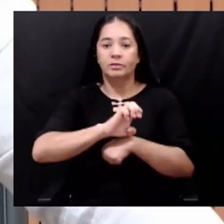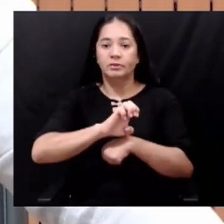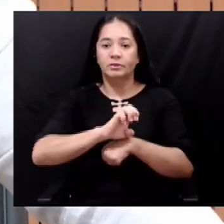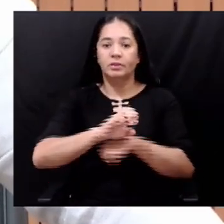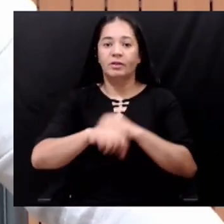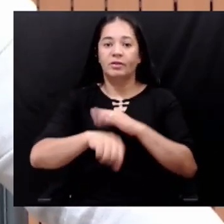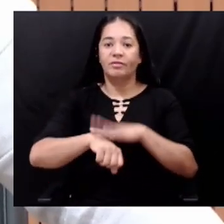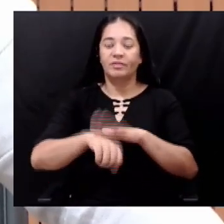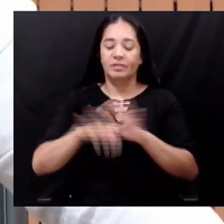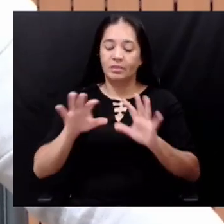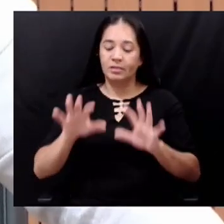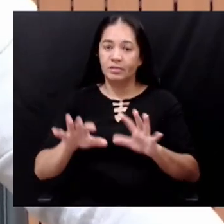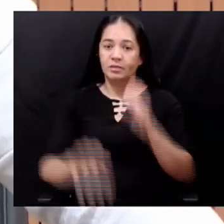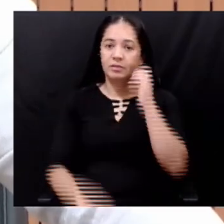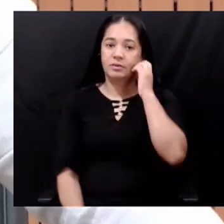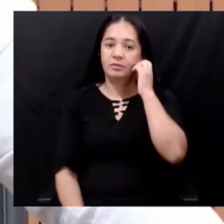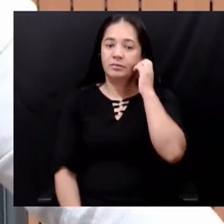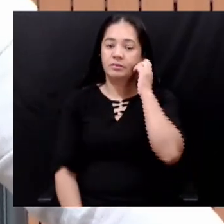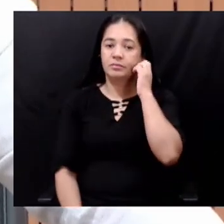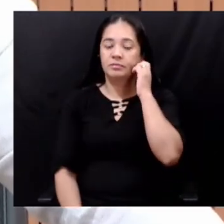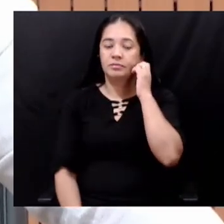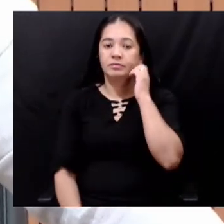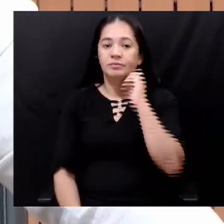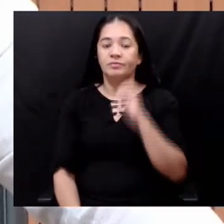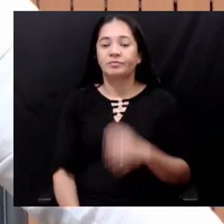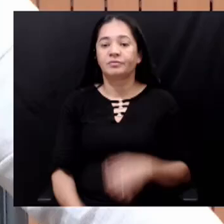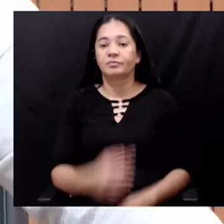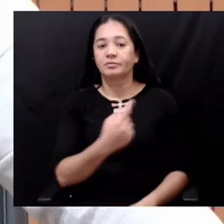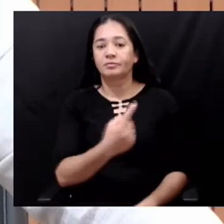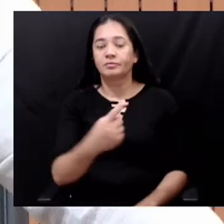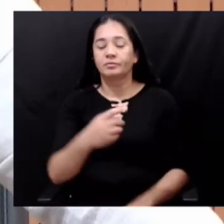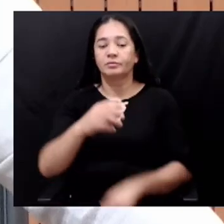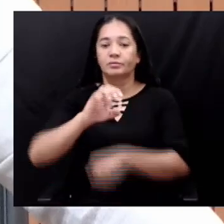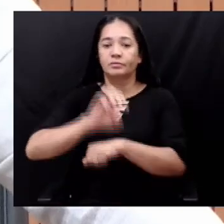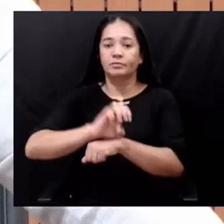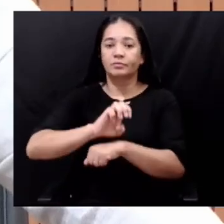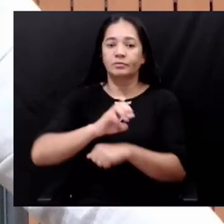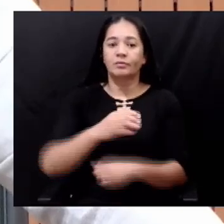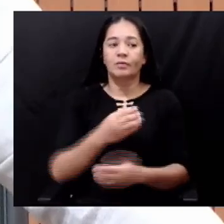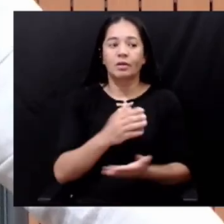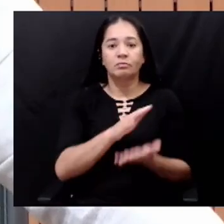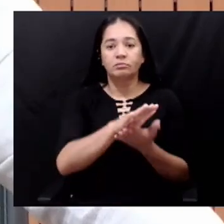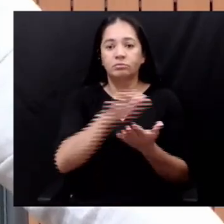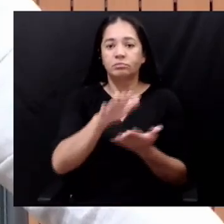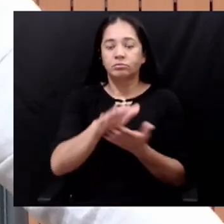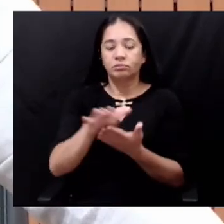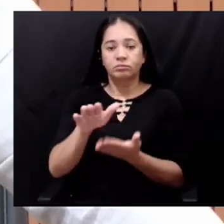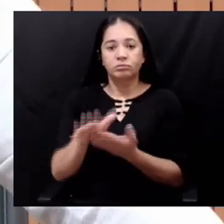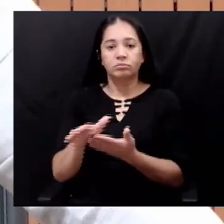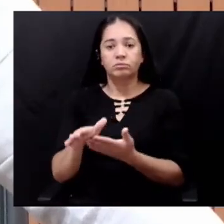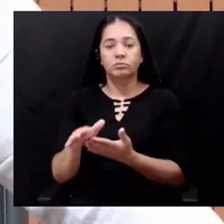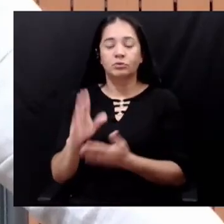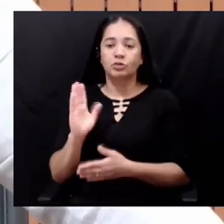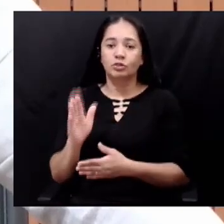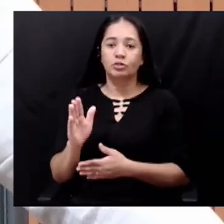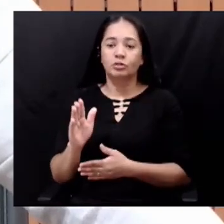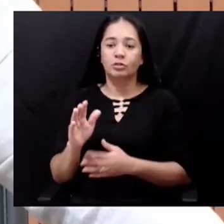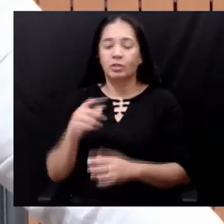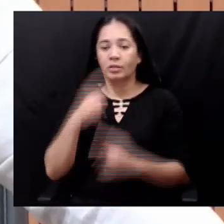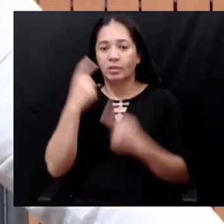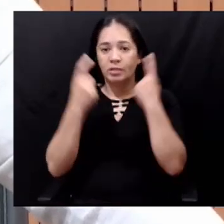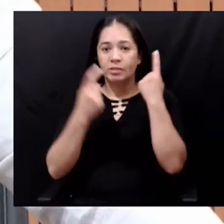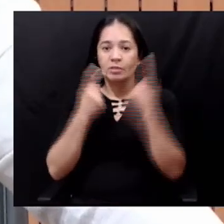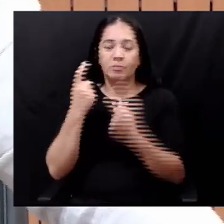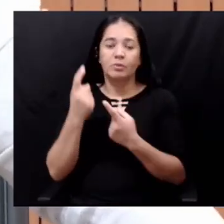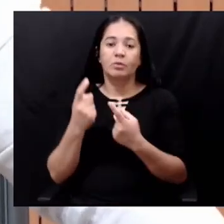própria distribuição por estado, né, a qual a senhora se referiu, ela veio dessa preocupação, né? Qual é o corte,